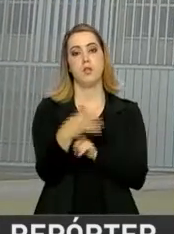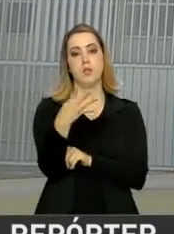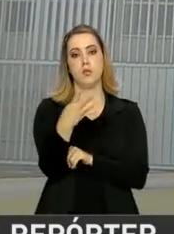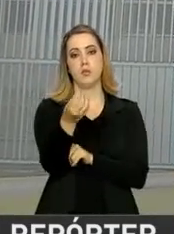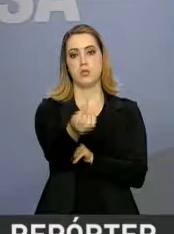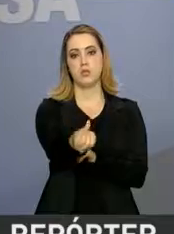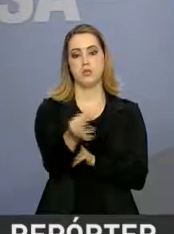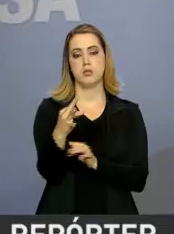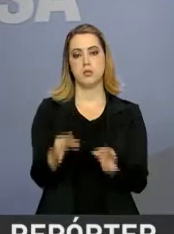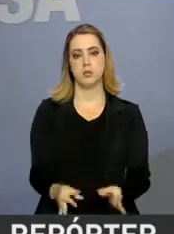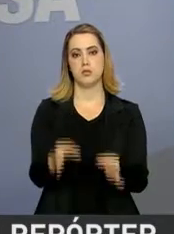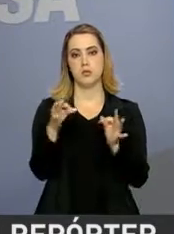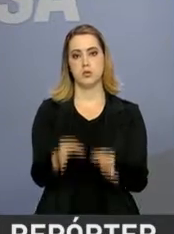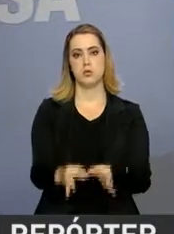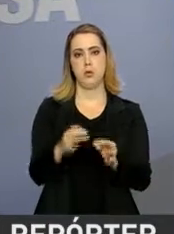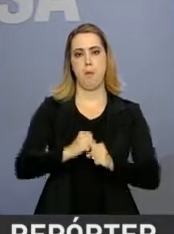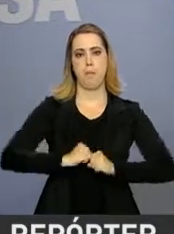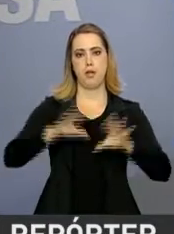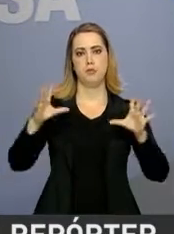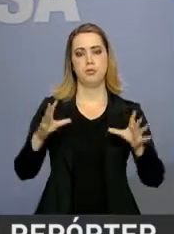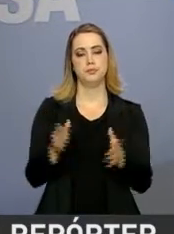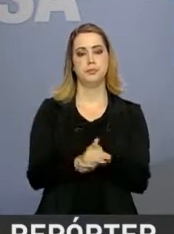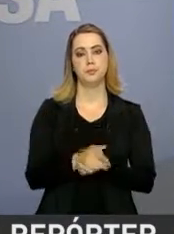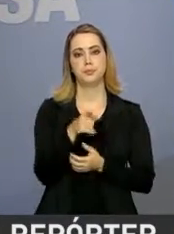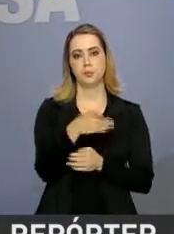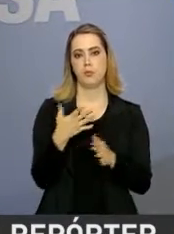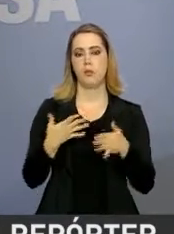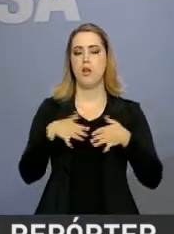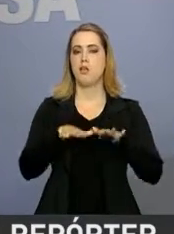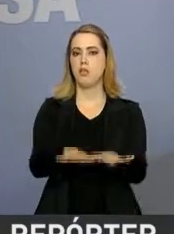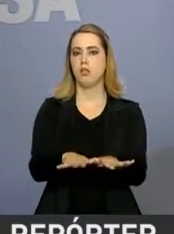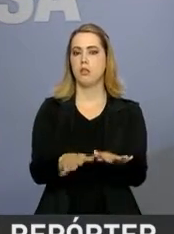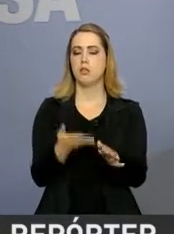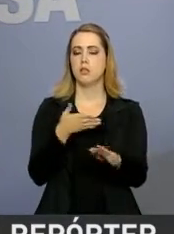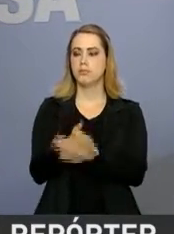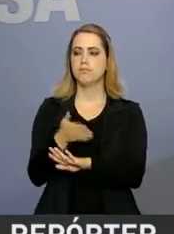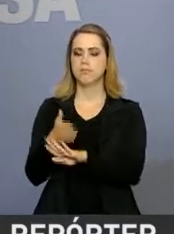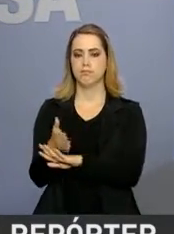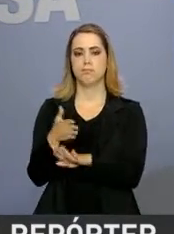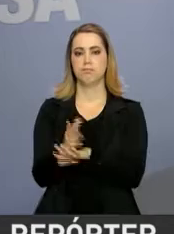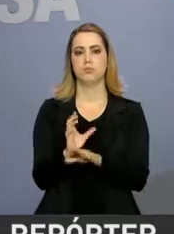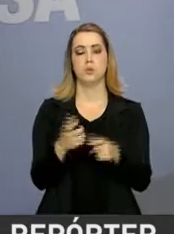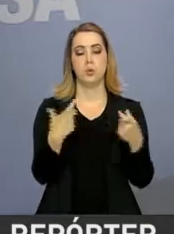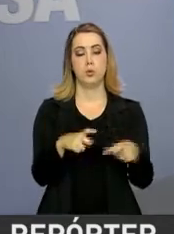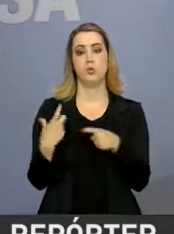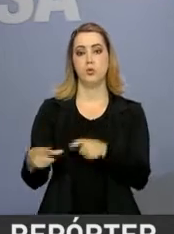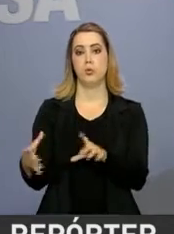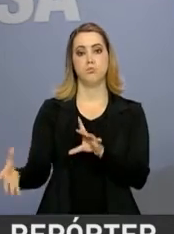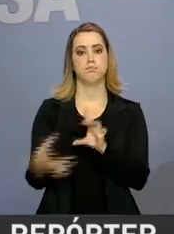de dinamite. A integração, a participação em espaços conjuntos, mas em espaços também